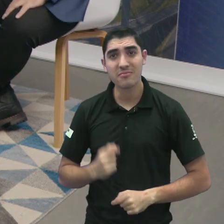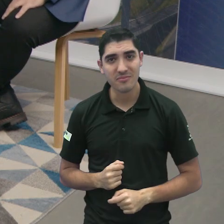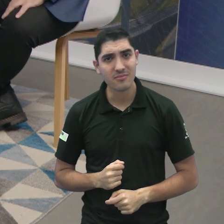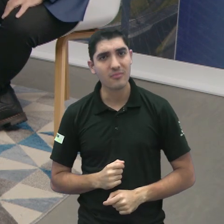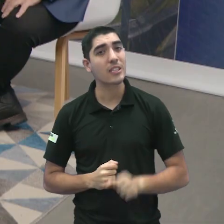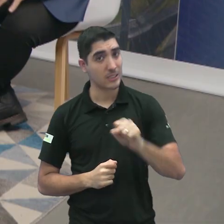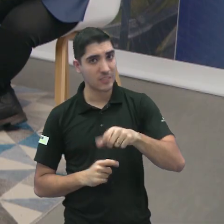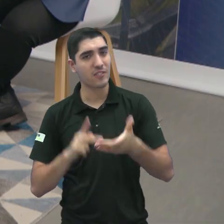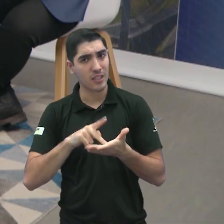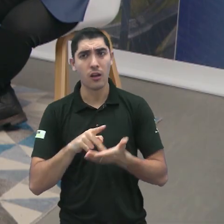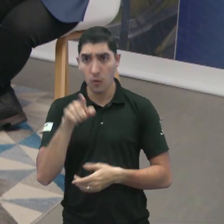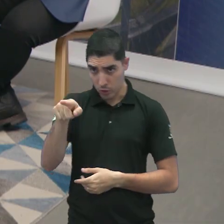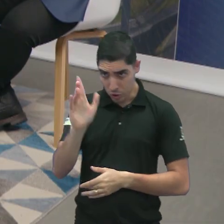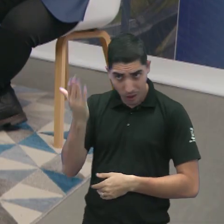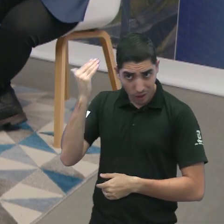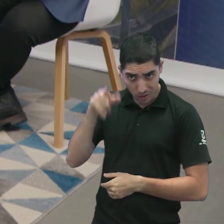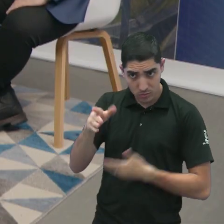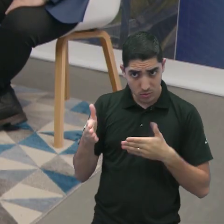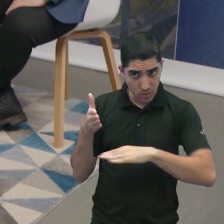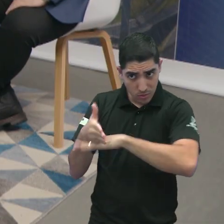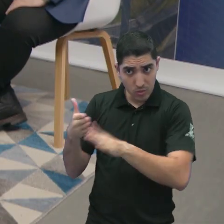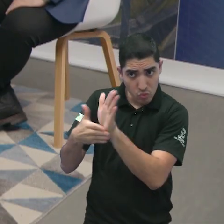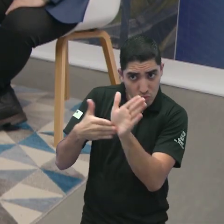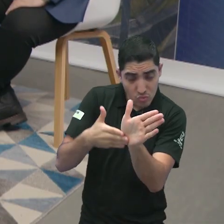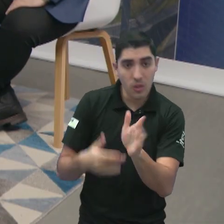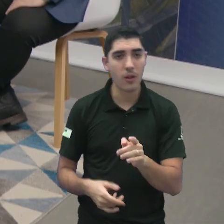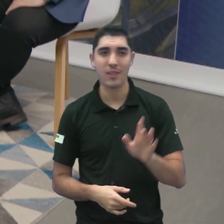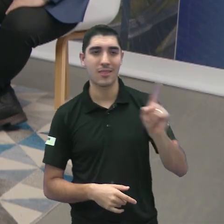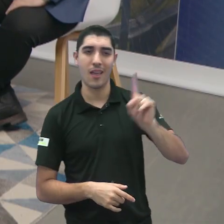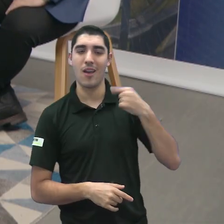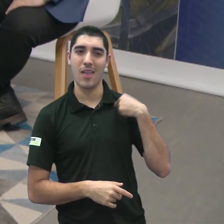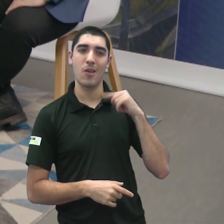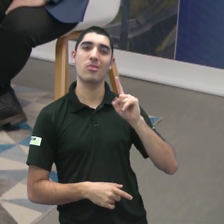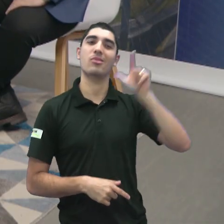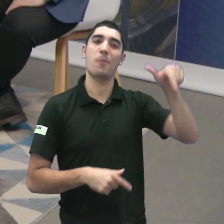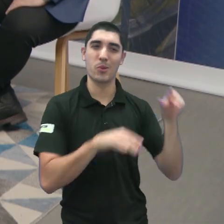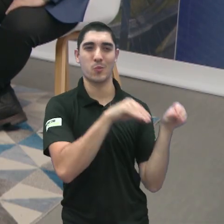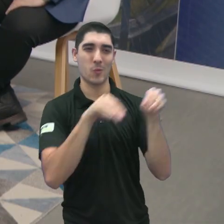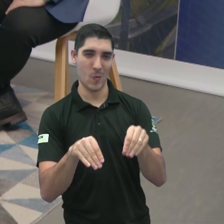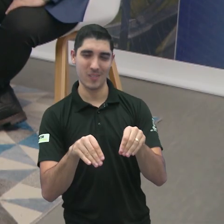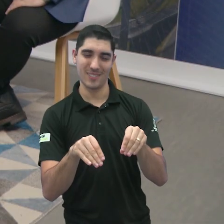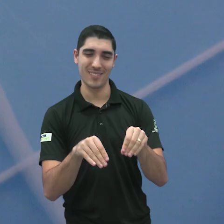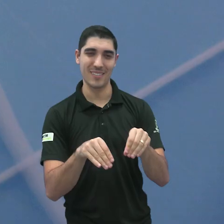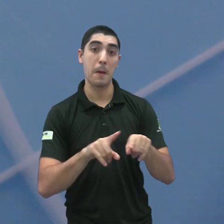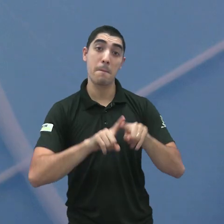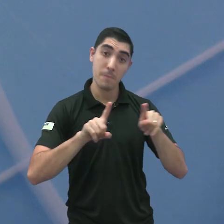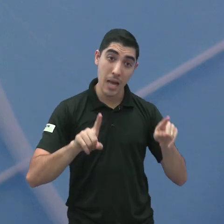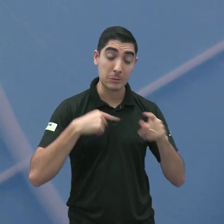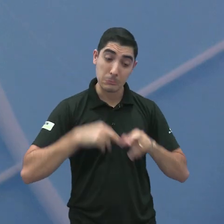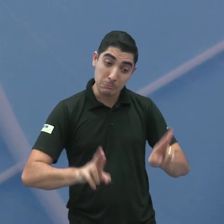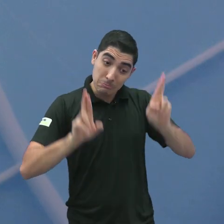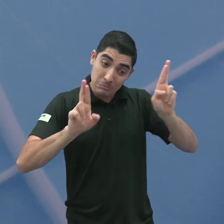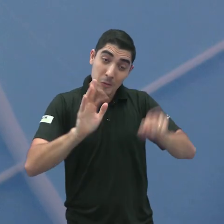Chegou a acompanhar já, Gino? É da sua época o trem? Bom, não, eu acho que eu vim depois, né, dessa época, mas espero que um dia a